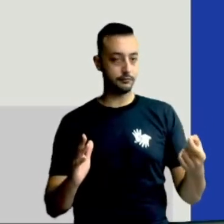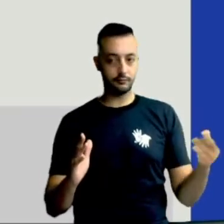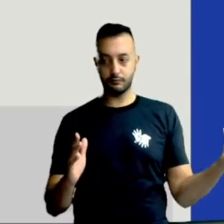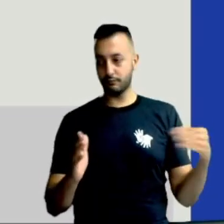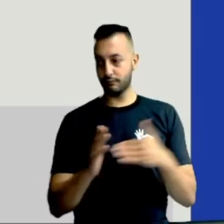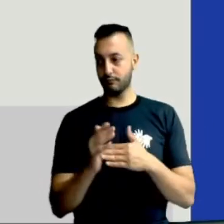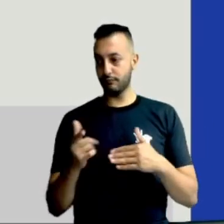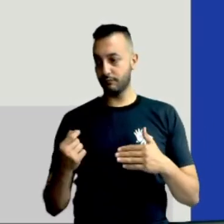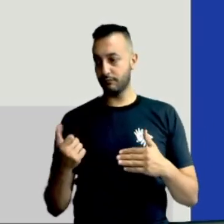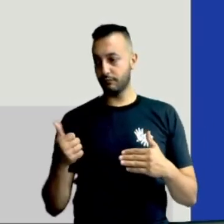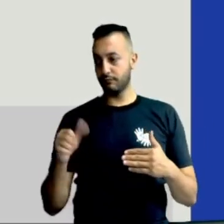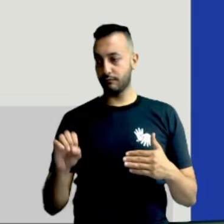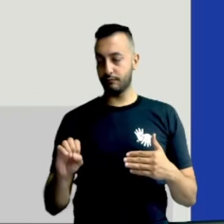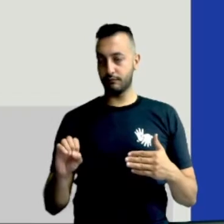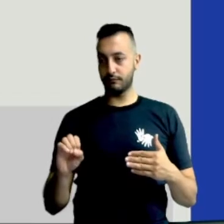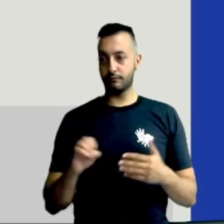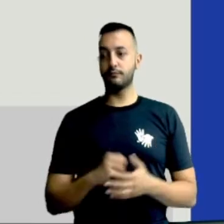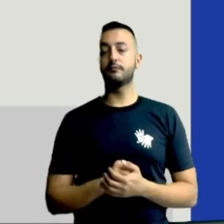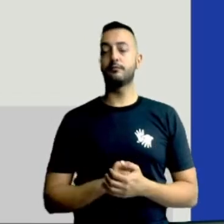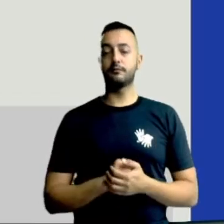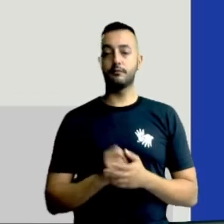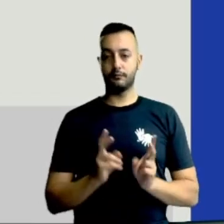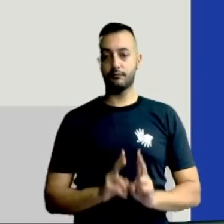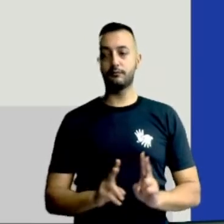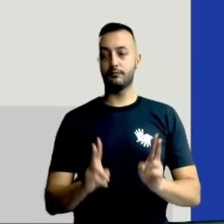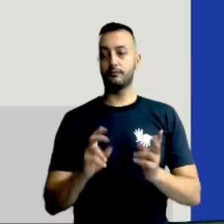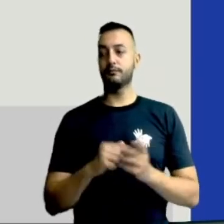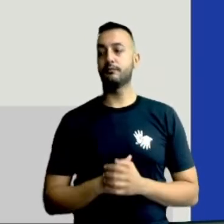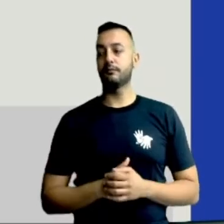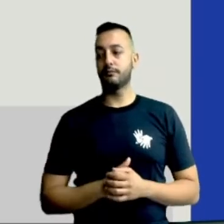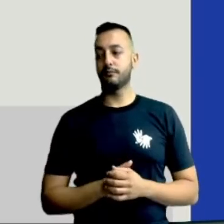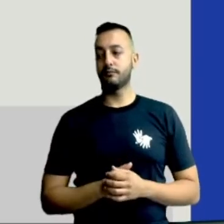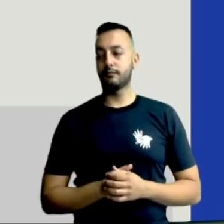e 2010. Então, vamos lá.